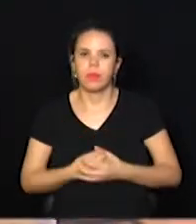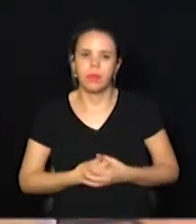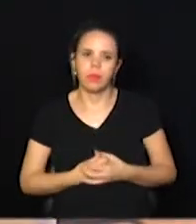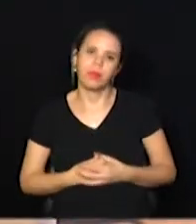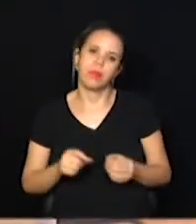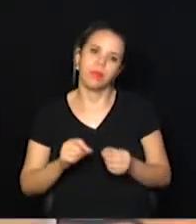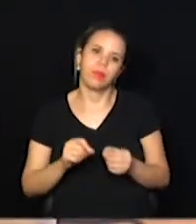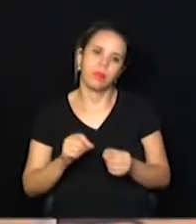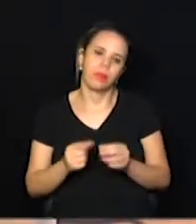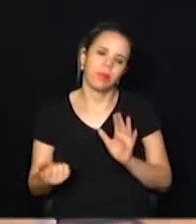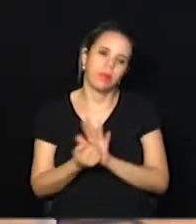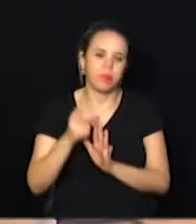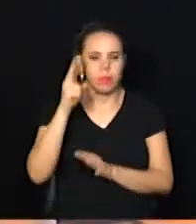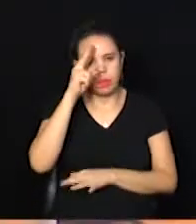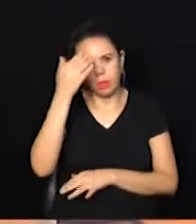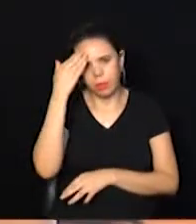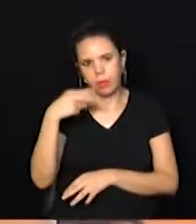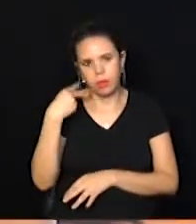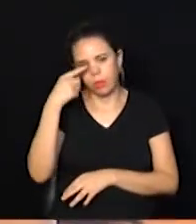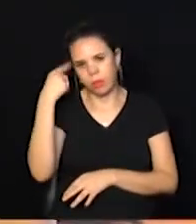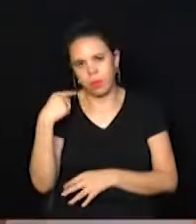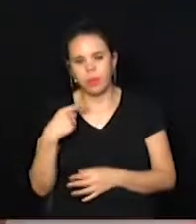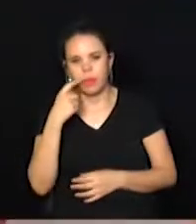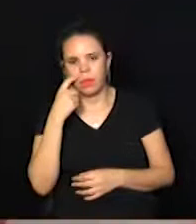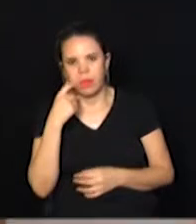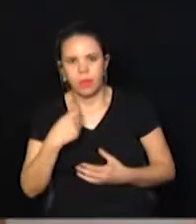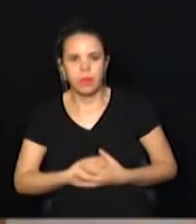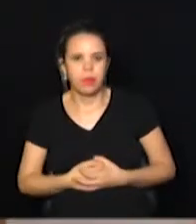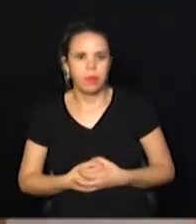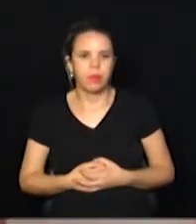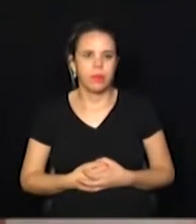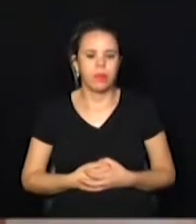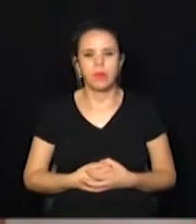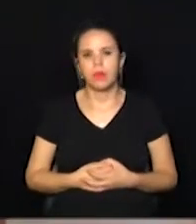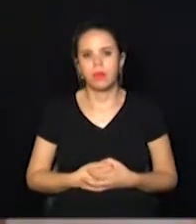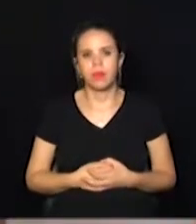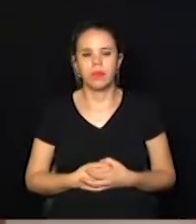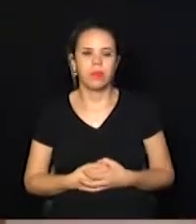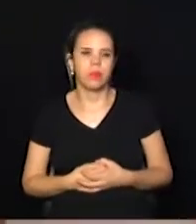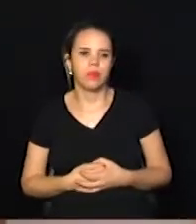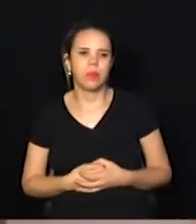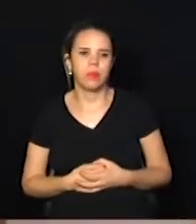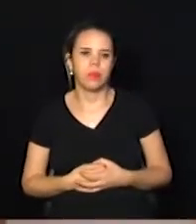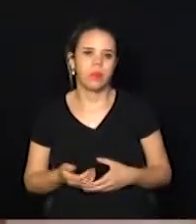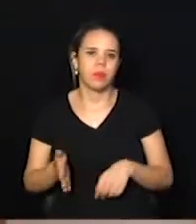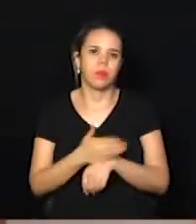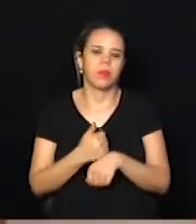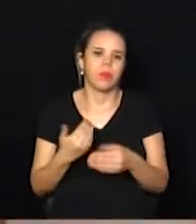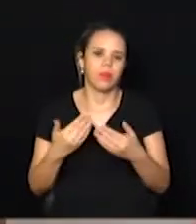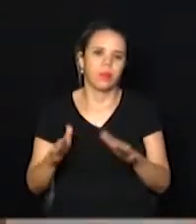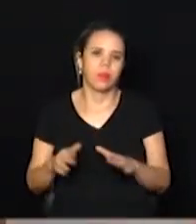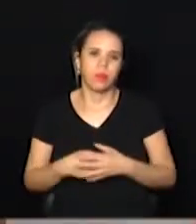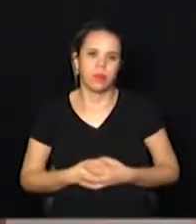fazendo história. Muito obrigado, vereador. Muitíssimo obrigado, vereador Cecílio. Antes da gente abrir